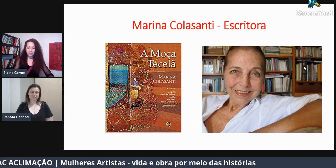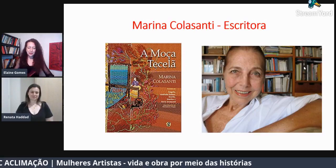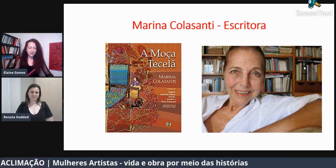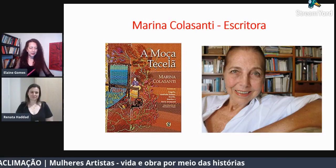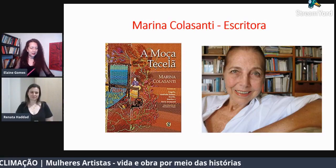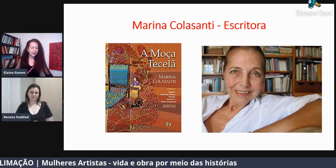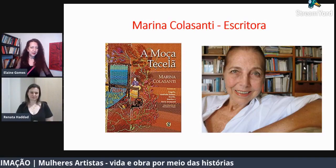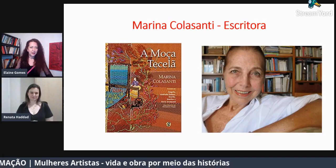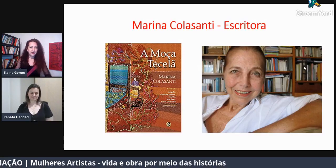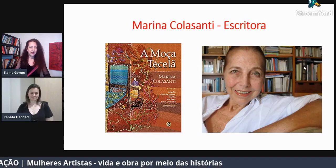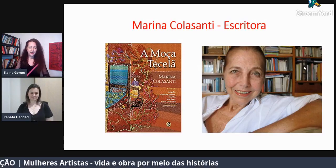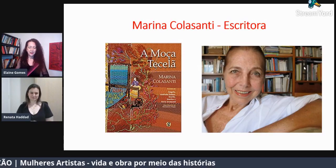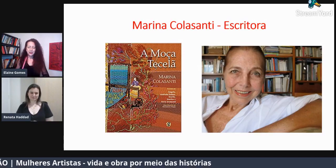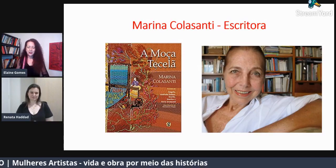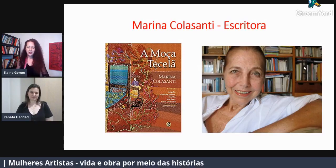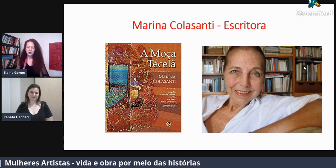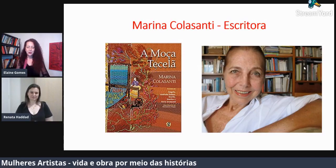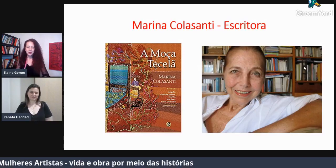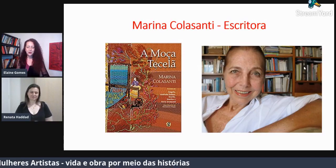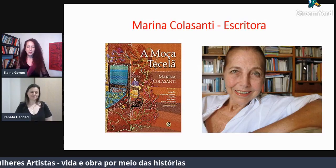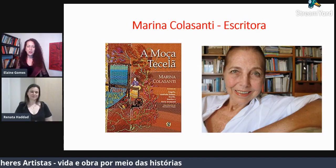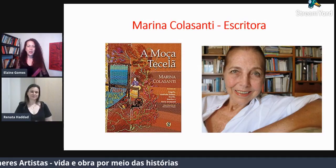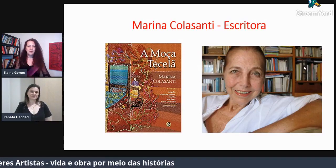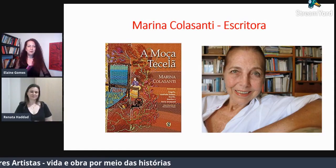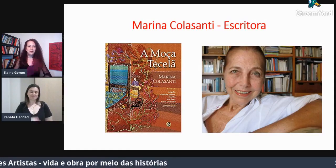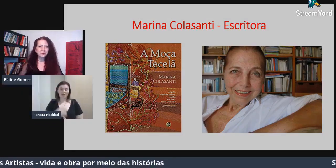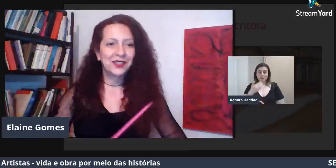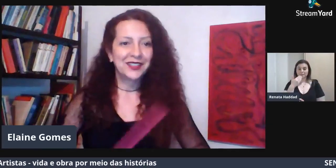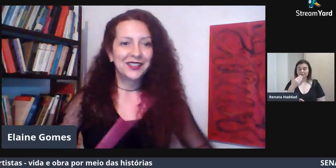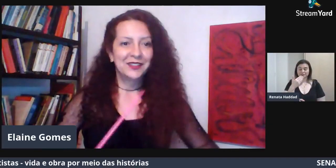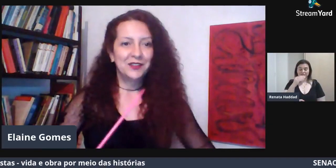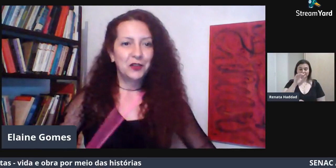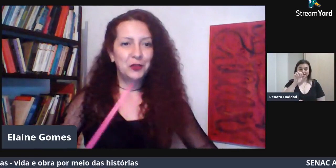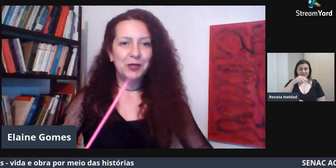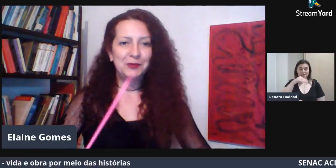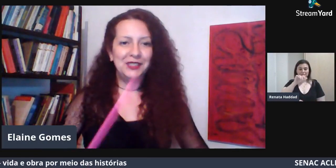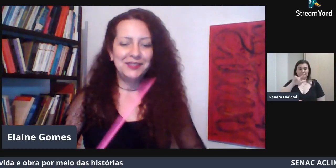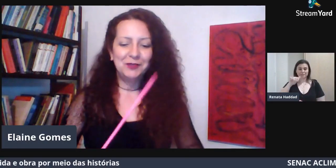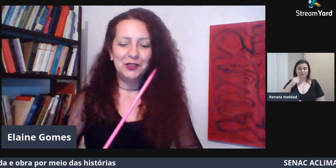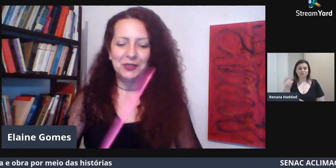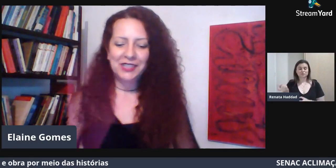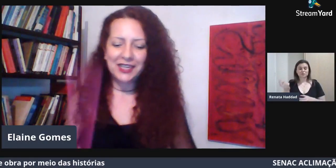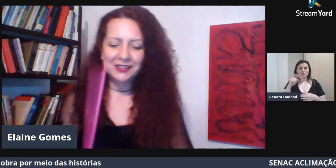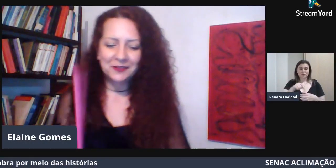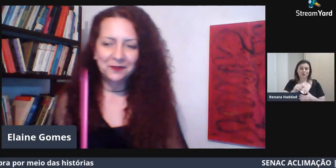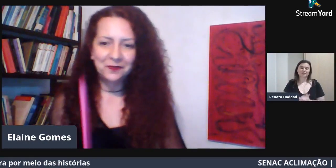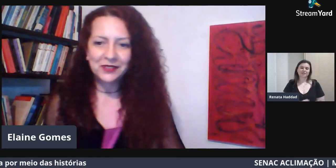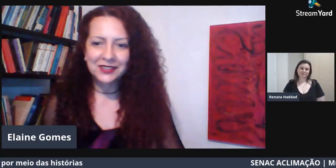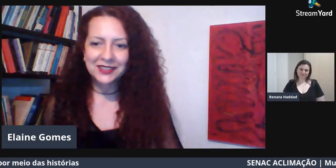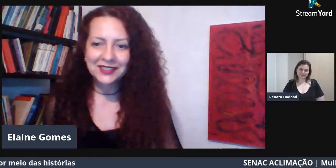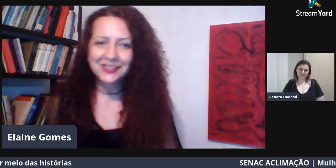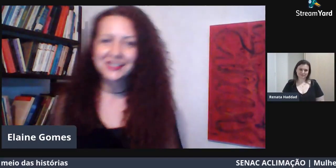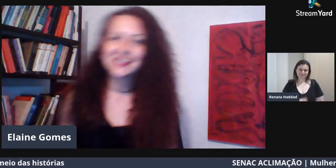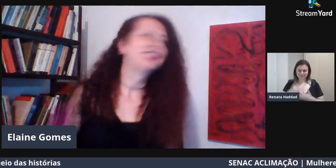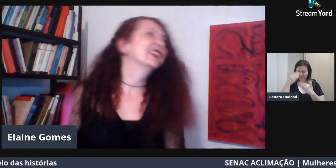Emílson Que está aqui Na edição Emílson Vamos lá Volte para mim Muito obrigada